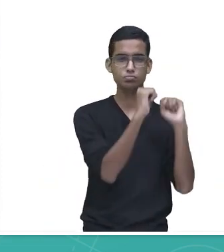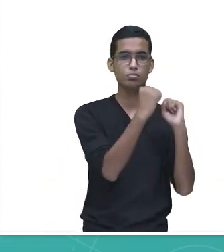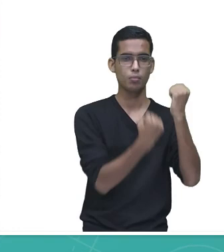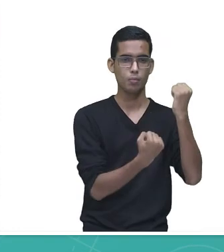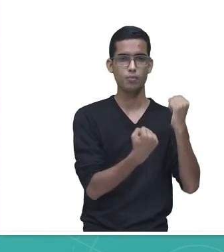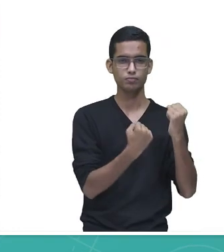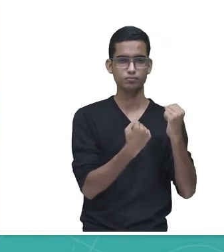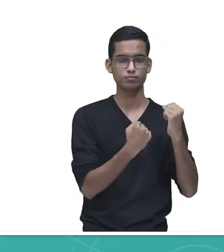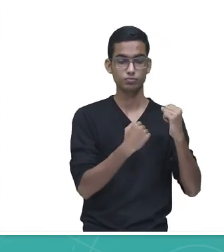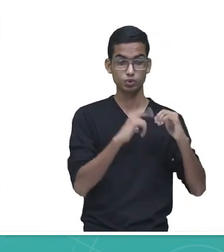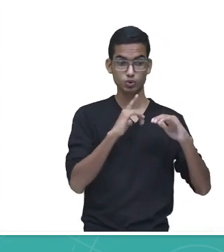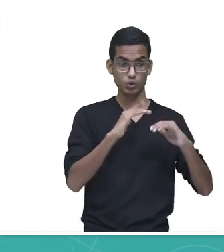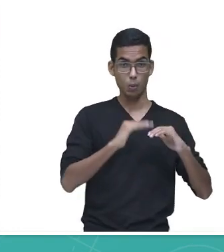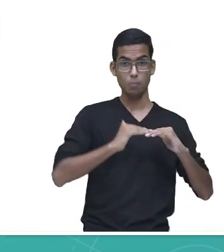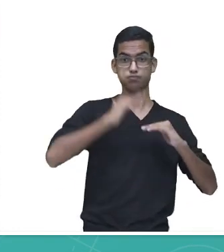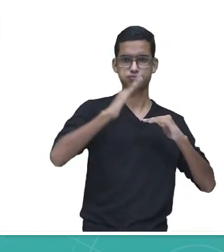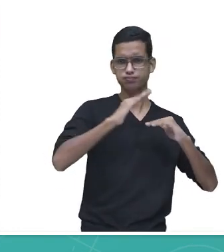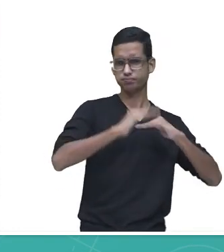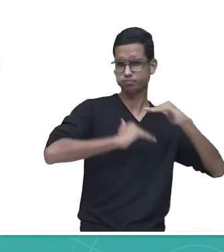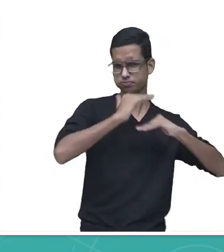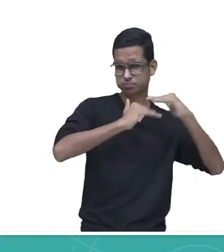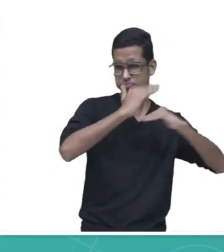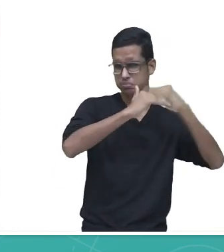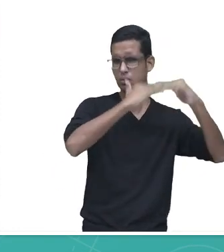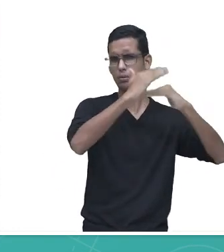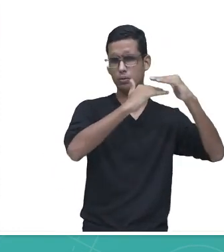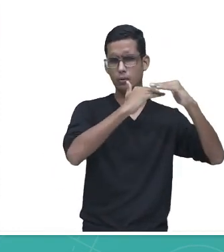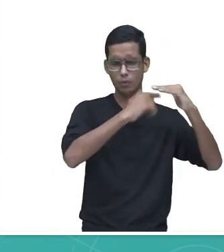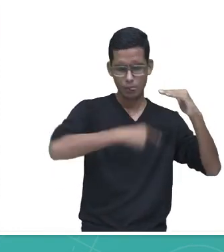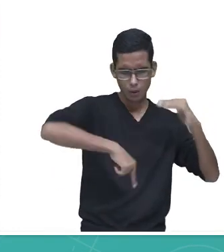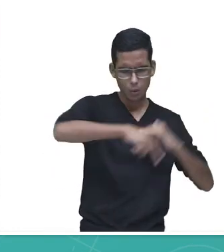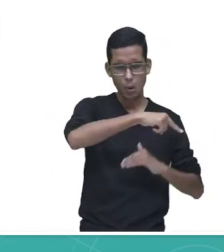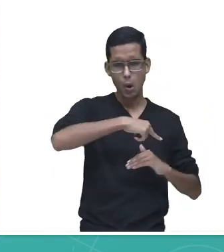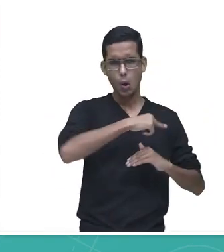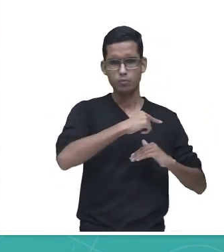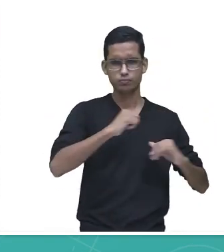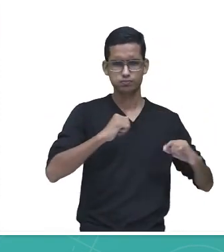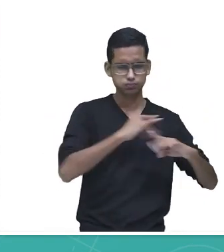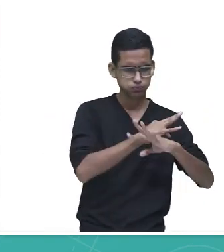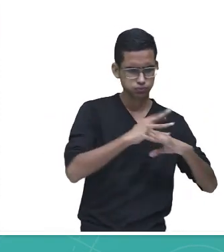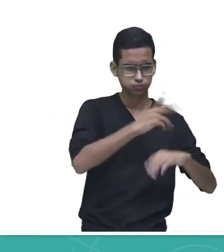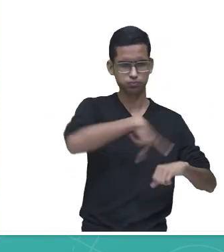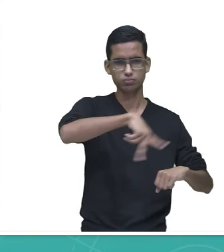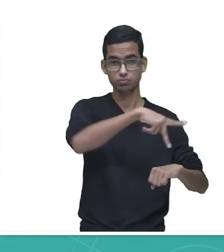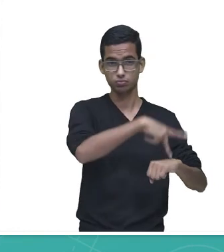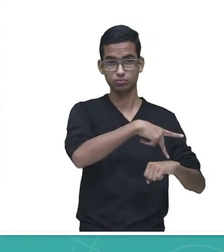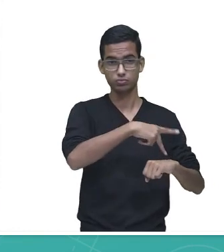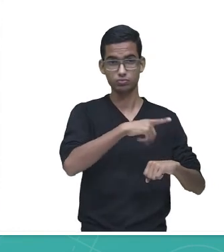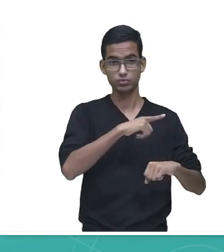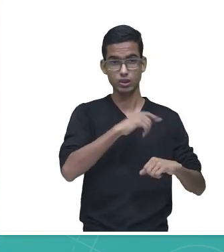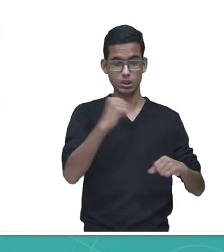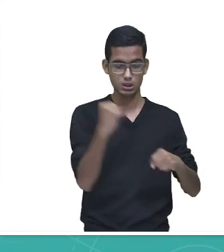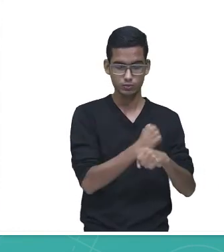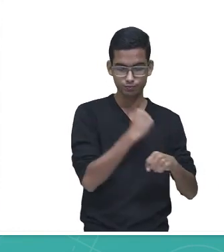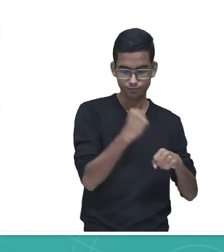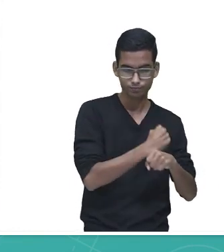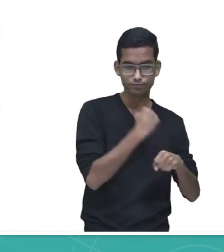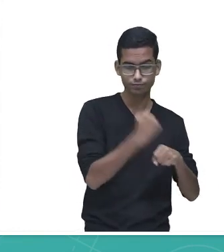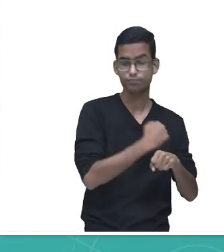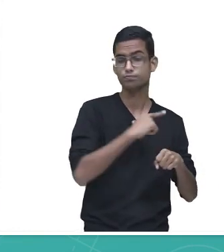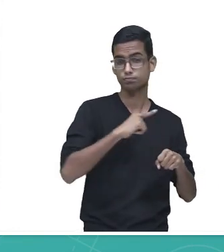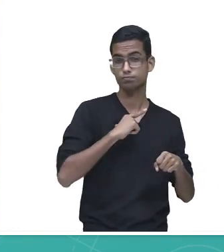mais desenvolvido essa cidade, esse país for, mais infraestrutura ele vai